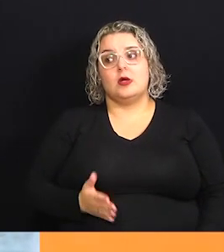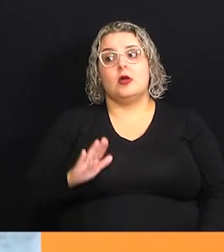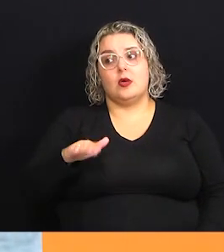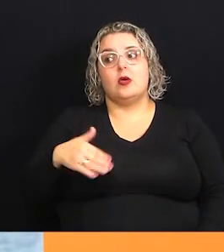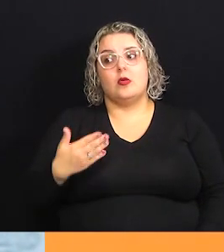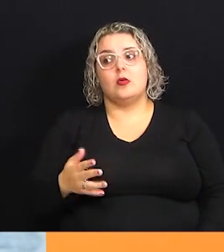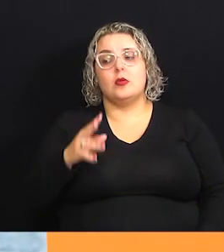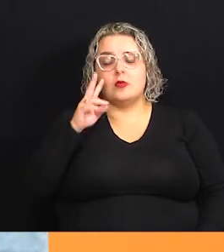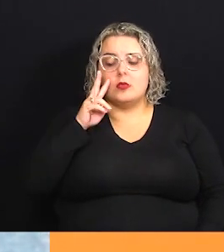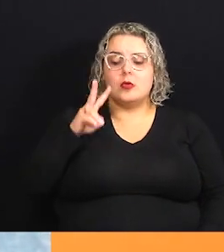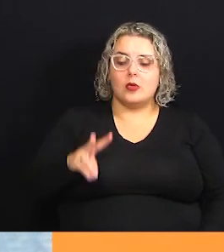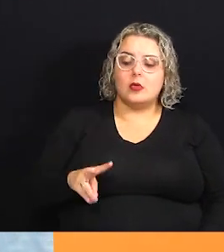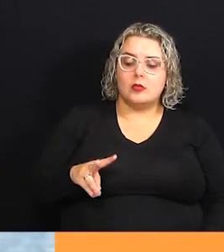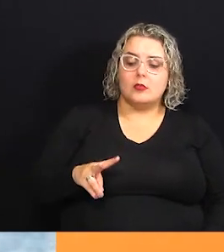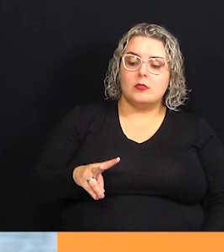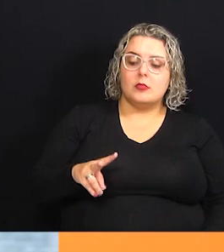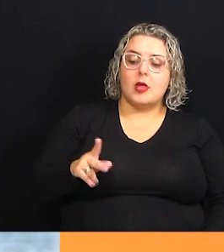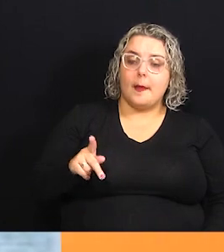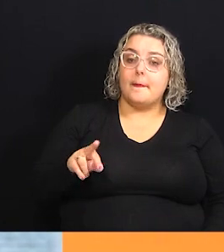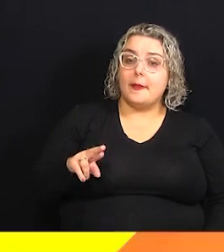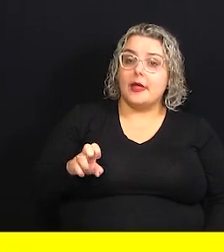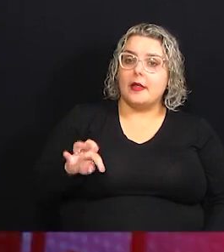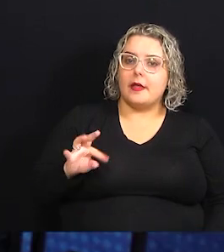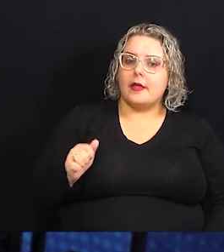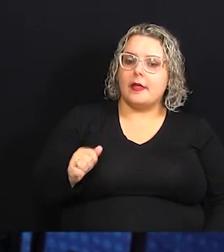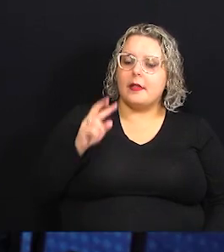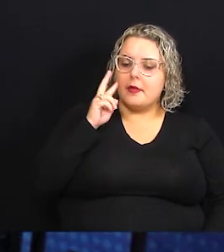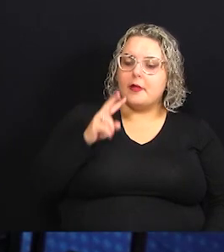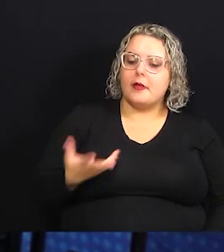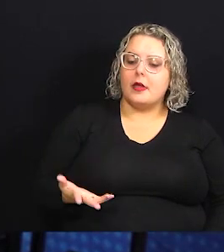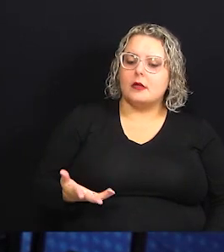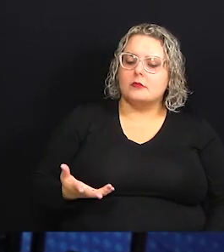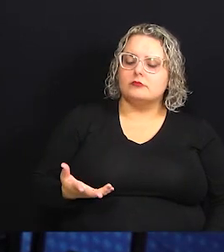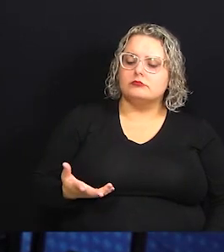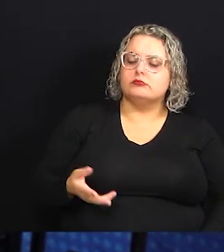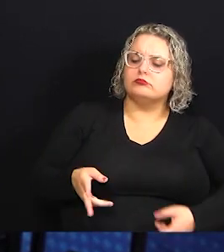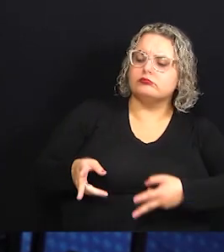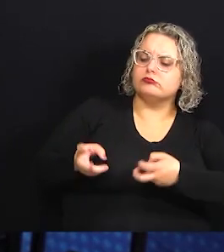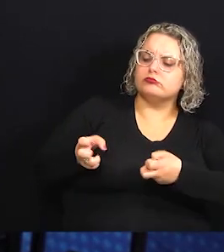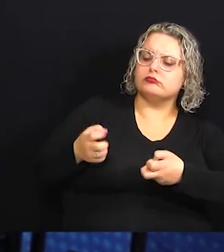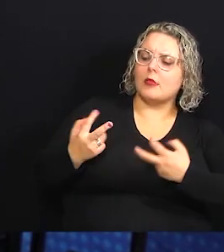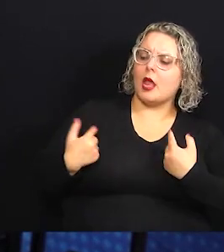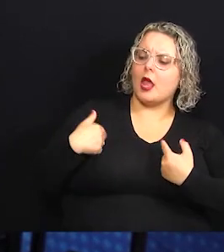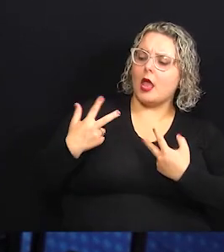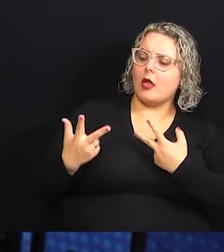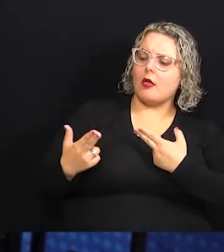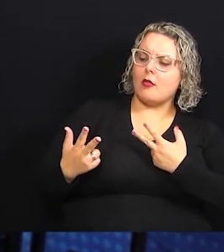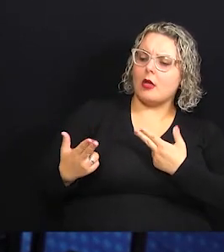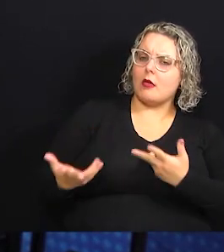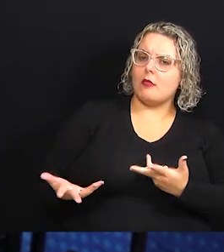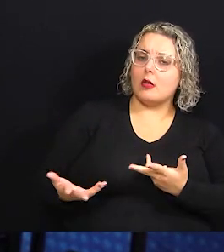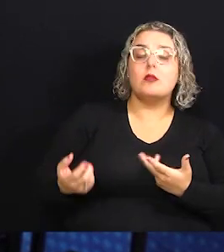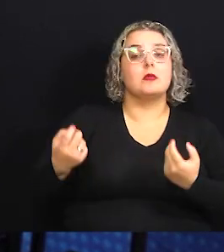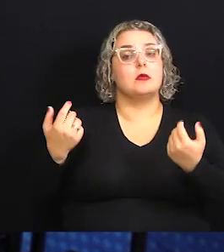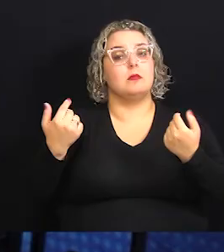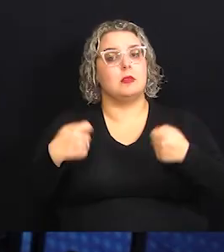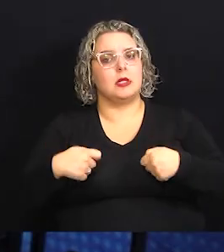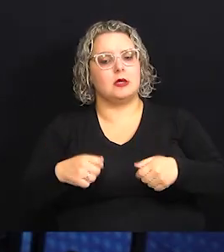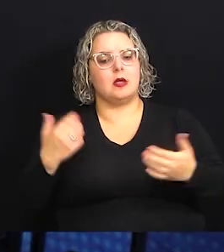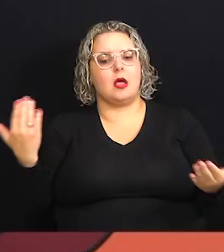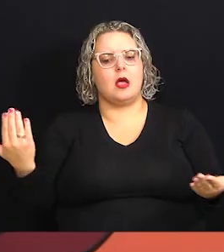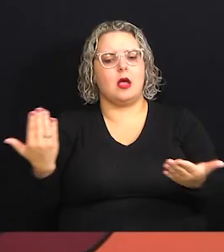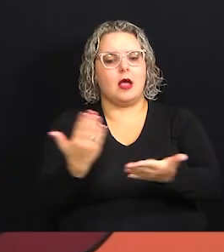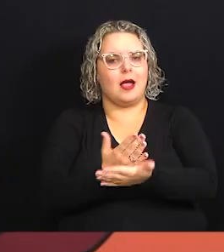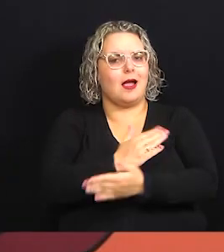quando eles olham para a Preta e se veem nela, eles conseguem entender que é possível combater o racismo e é possível ocupar